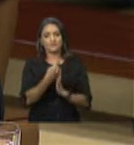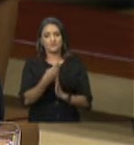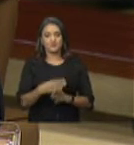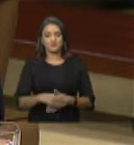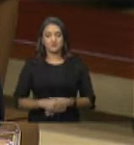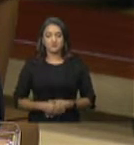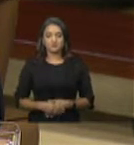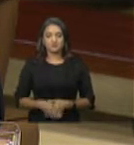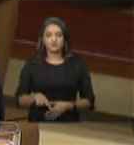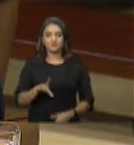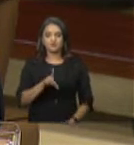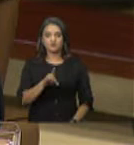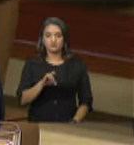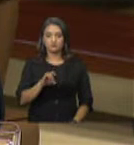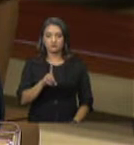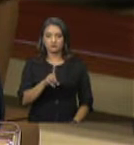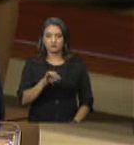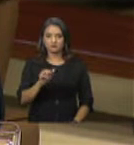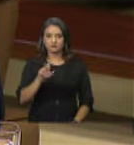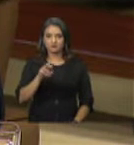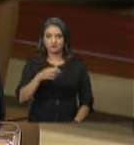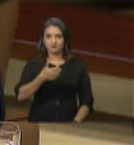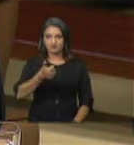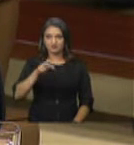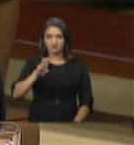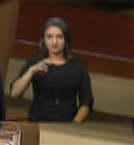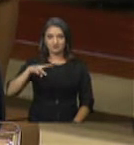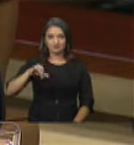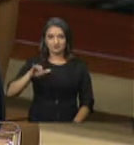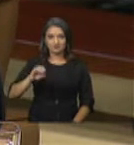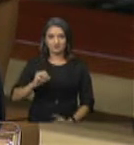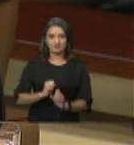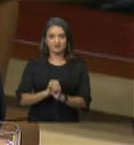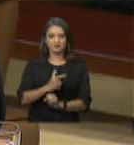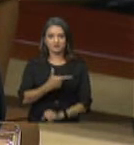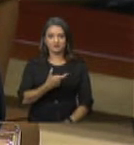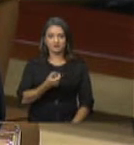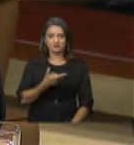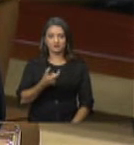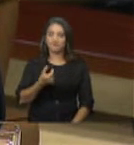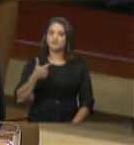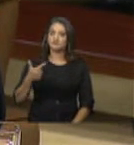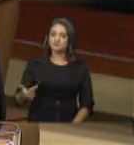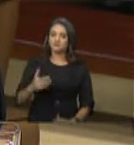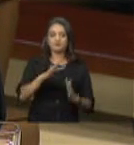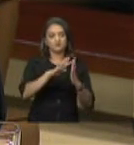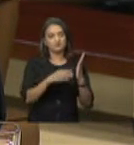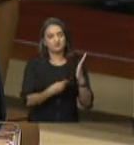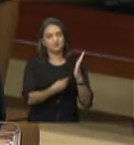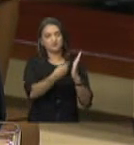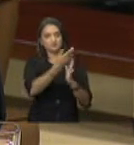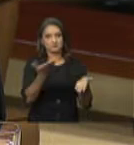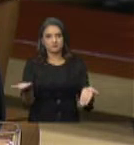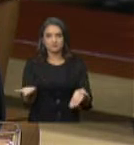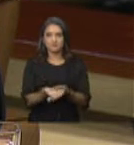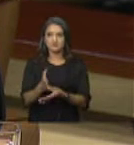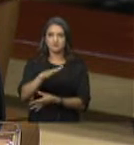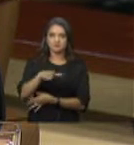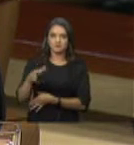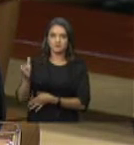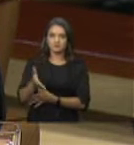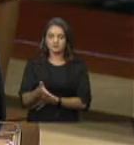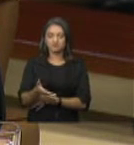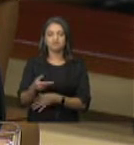de 15 de maio de 2002 a inicial da ação rescisória proposta pela